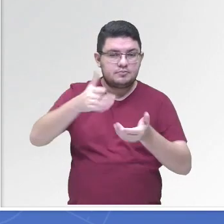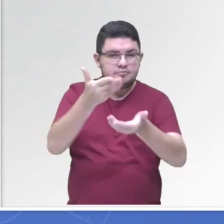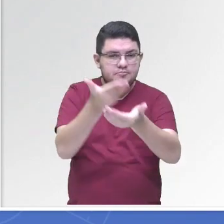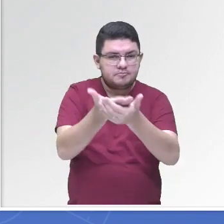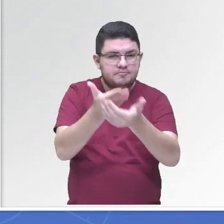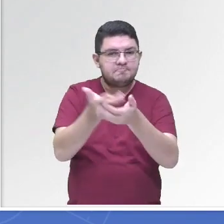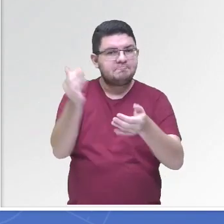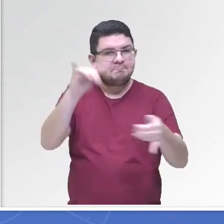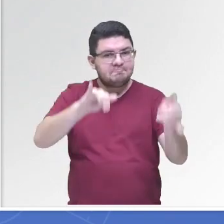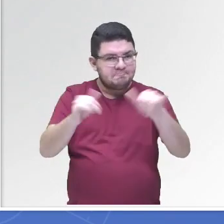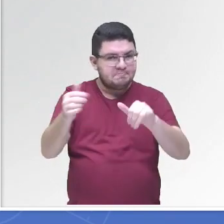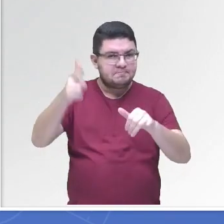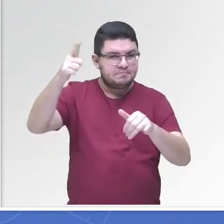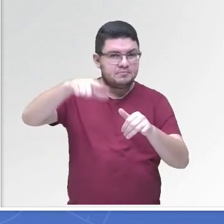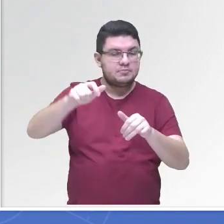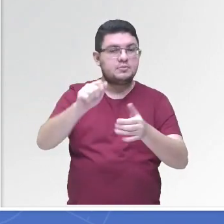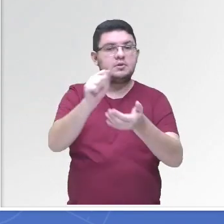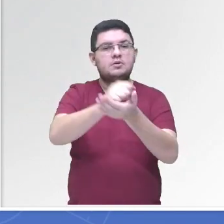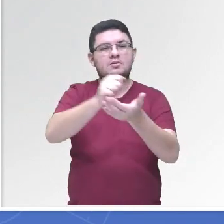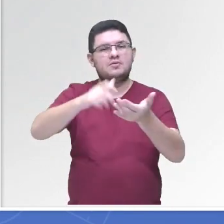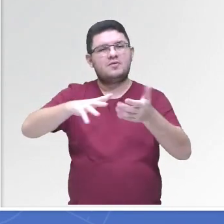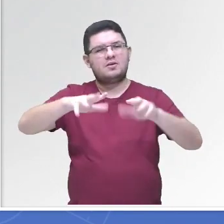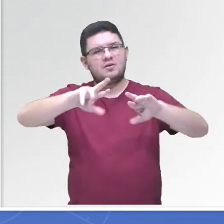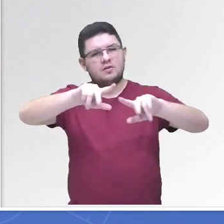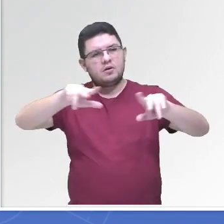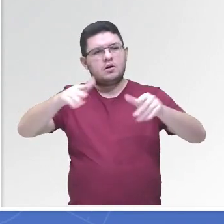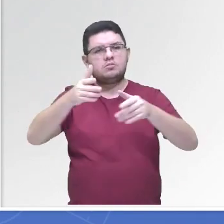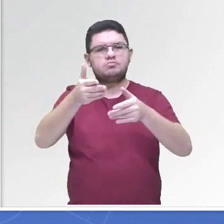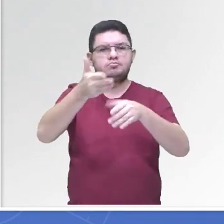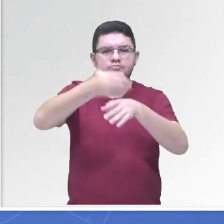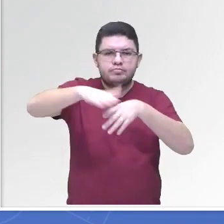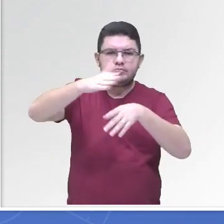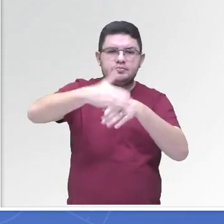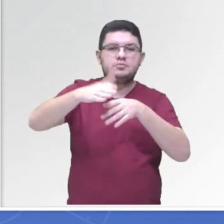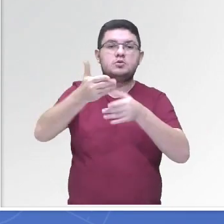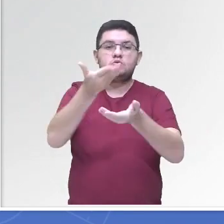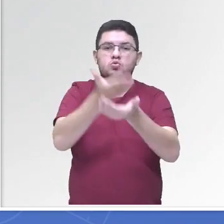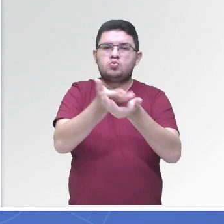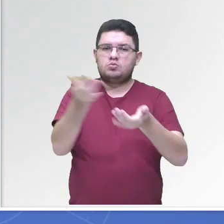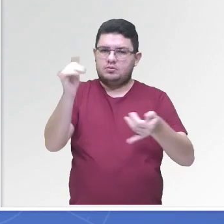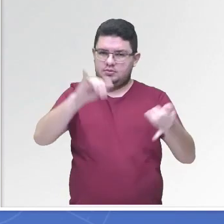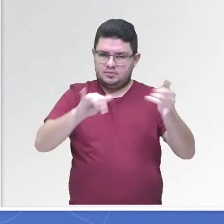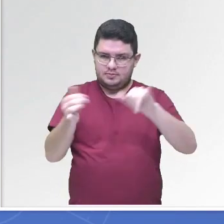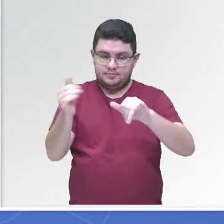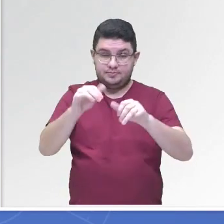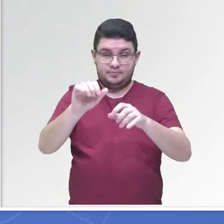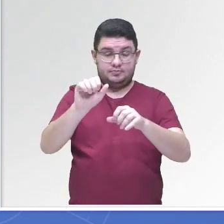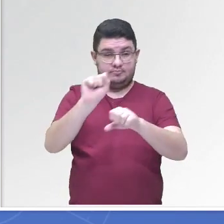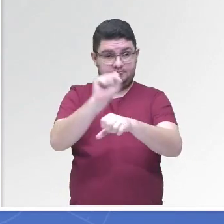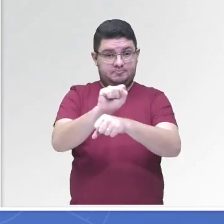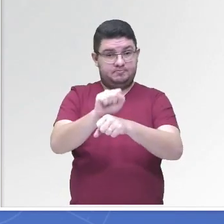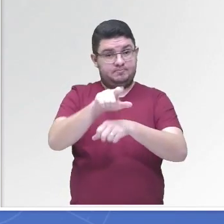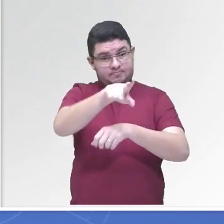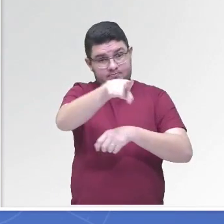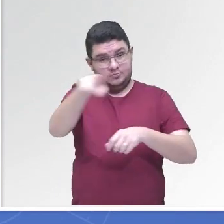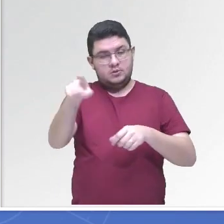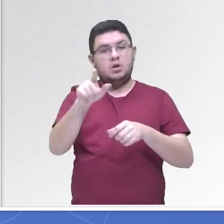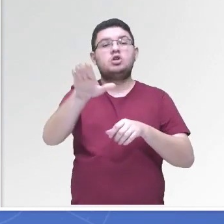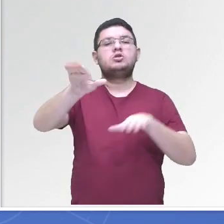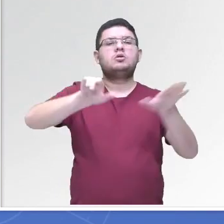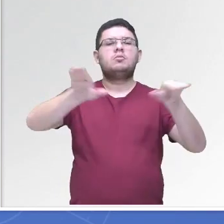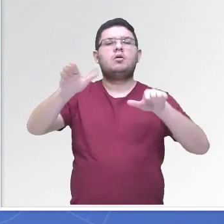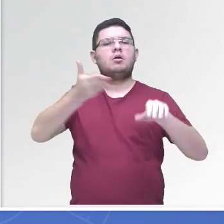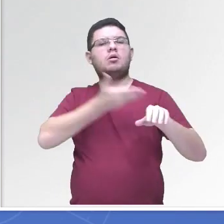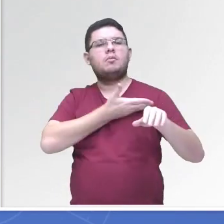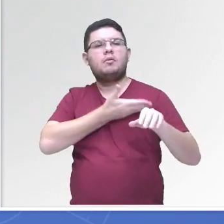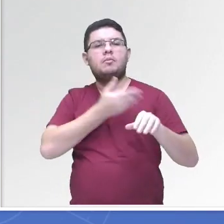atividades falando um pouquinho sobre essa introdução ao estudo da química. Eu aguardo vocês. Chama o colega para assistir a aula